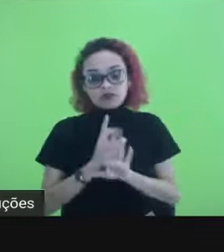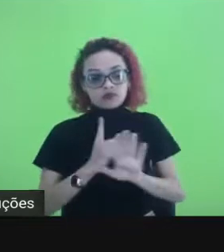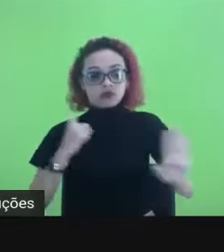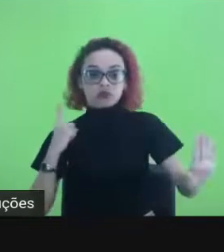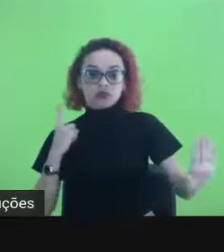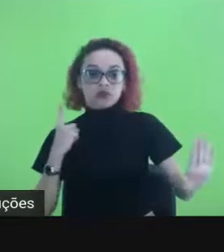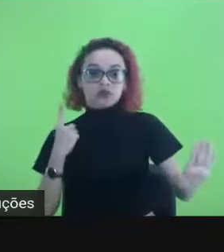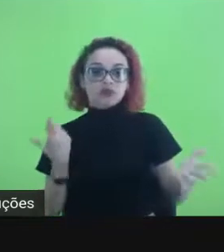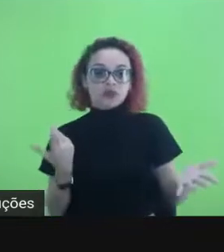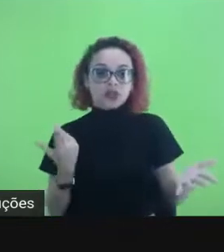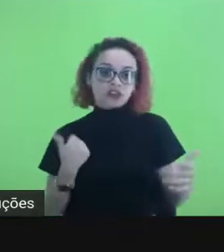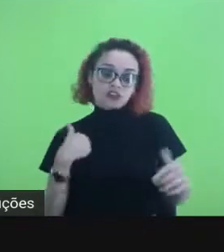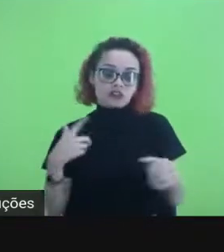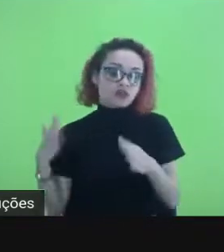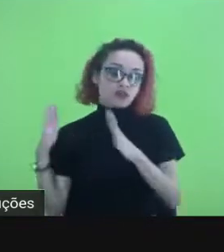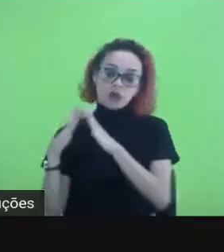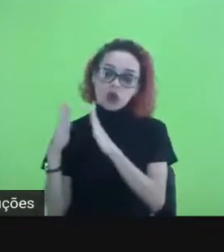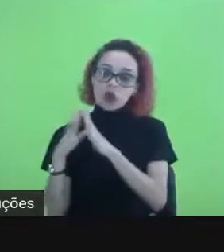residindo, morando, mas